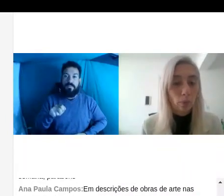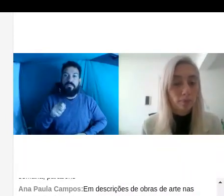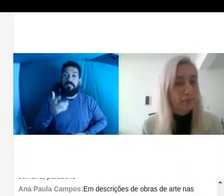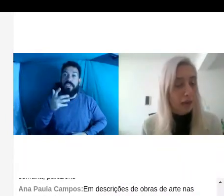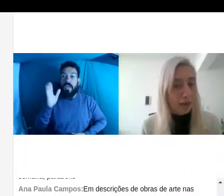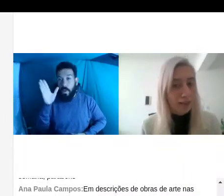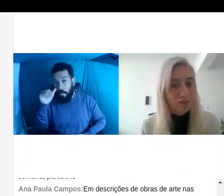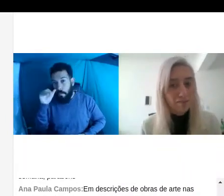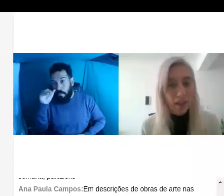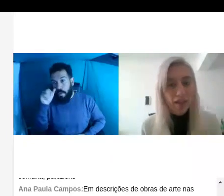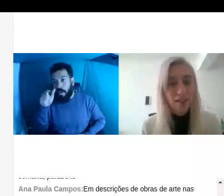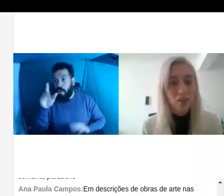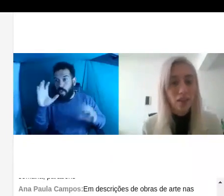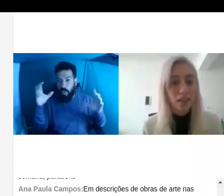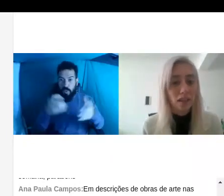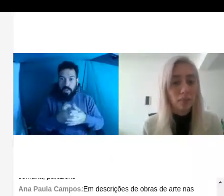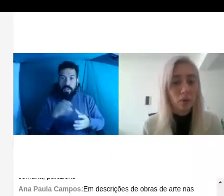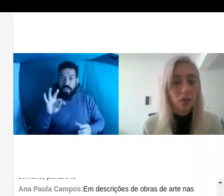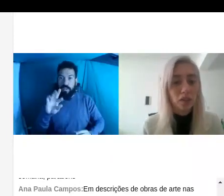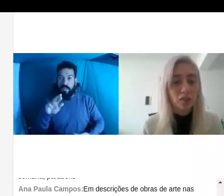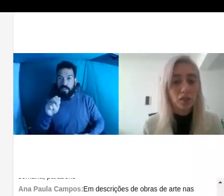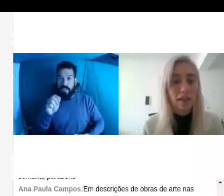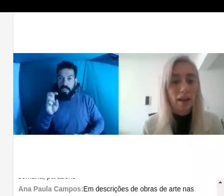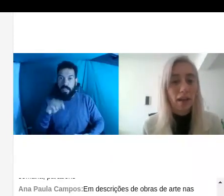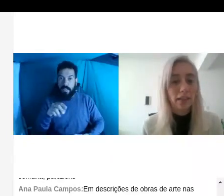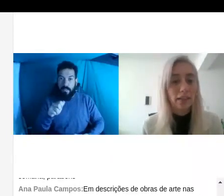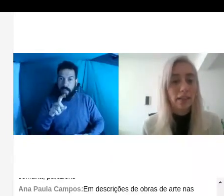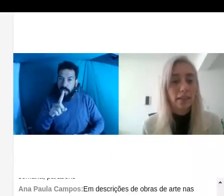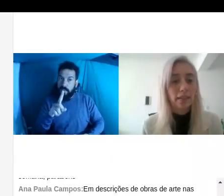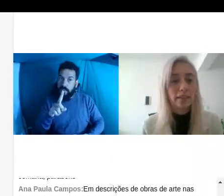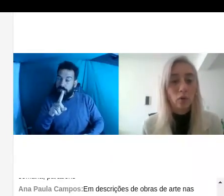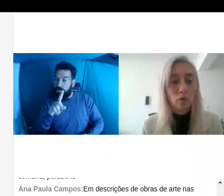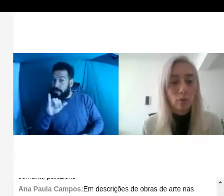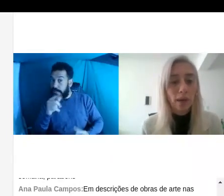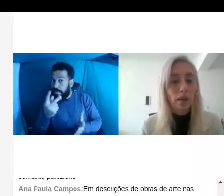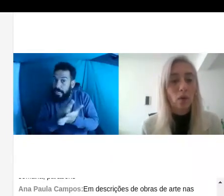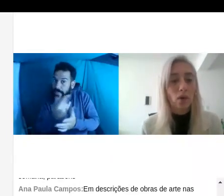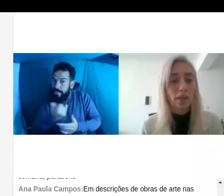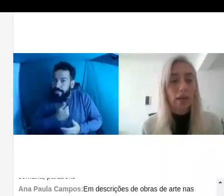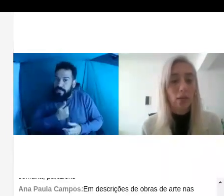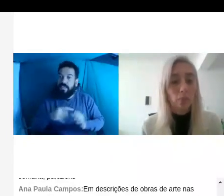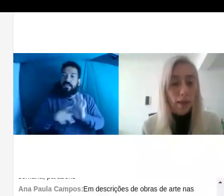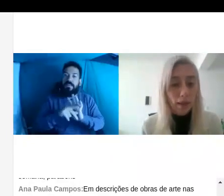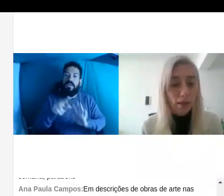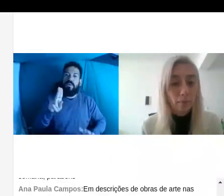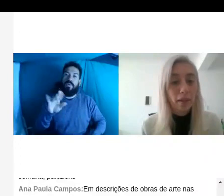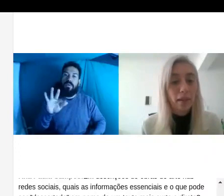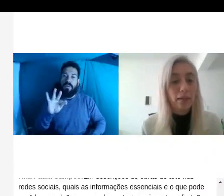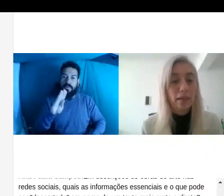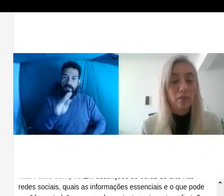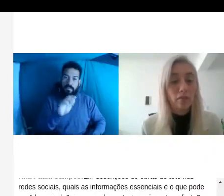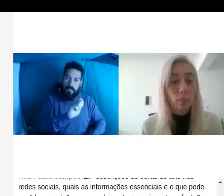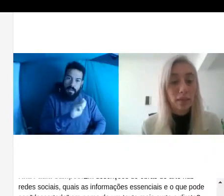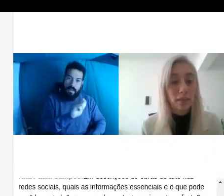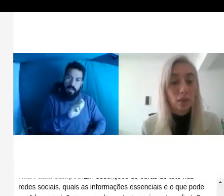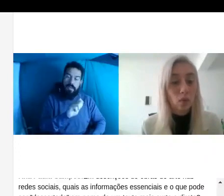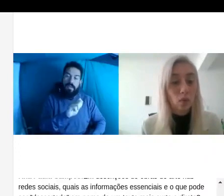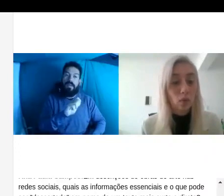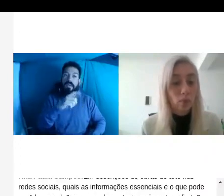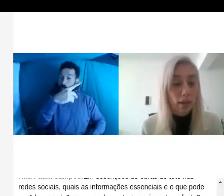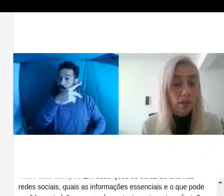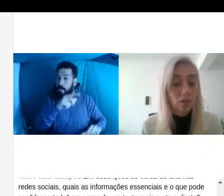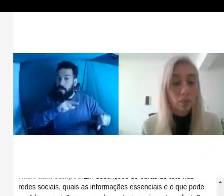grupo Tramad, é isso, Eliana? Me corrija se eu estiver errada. Da UFBA, coordenado por ela, teve formação